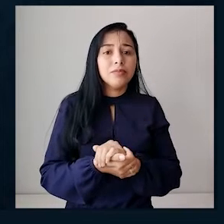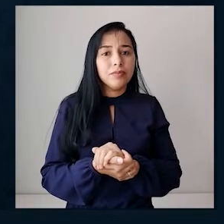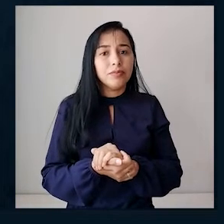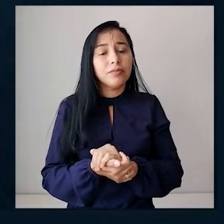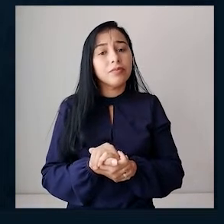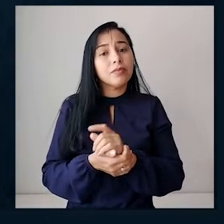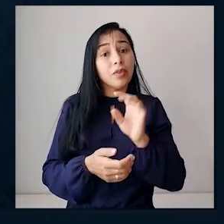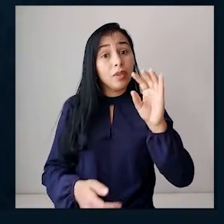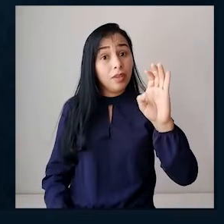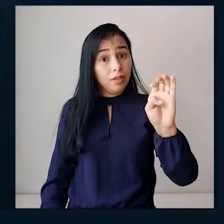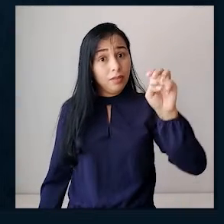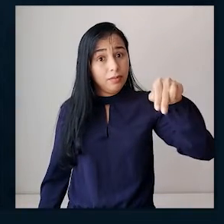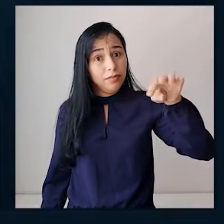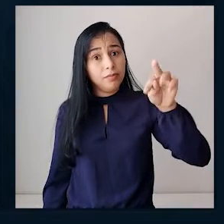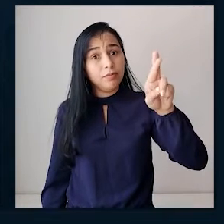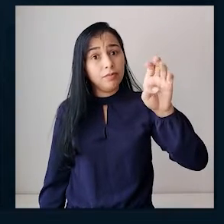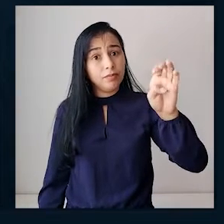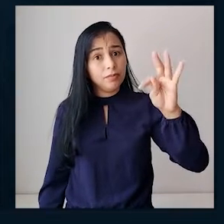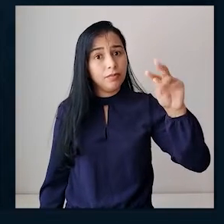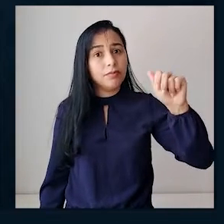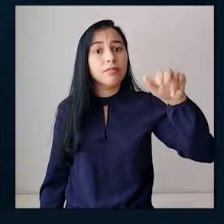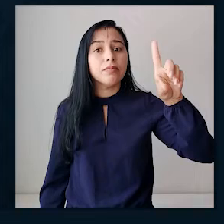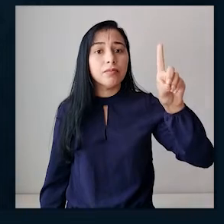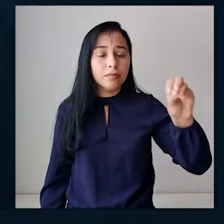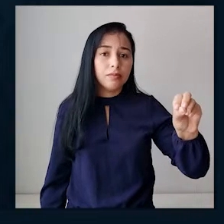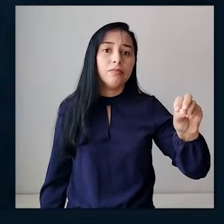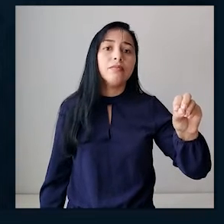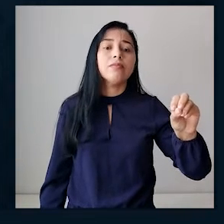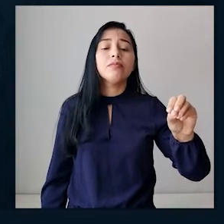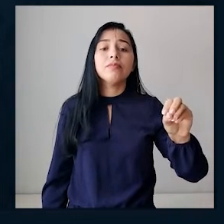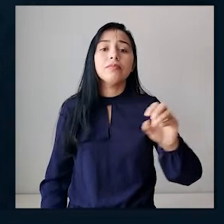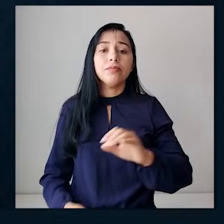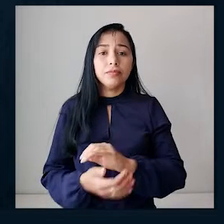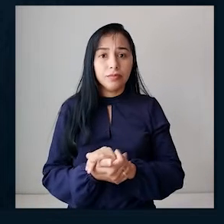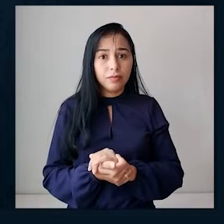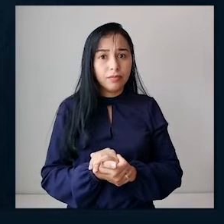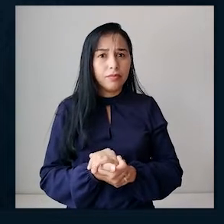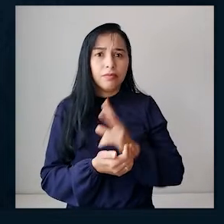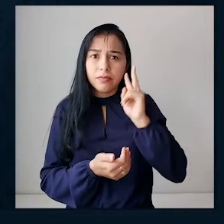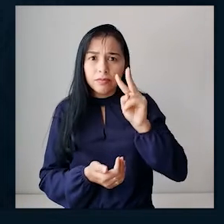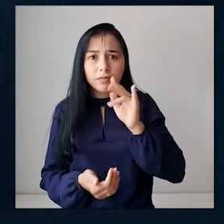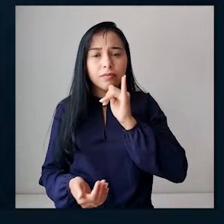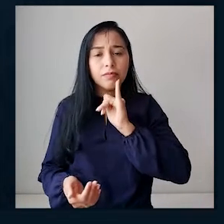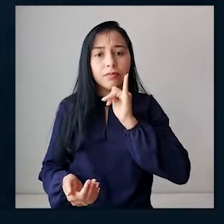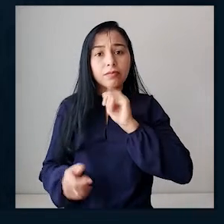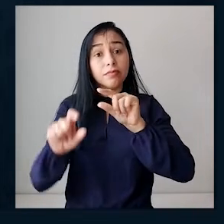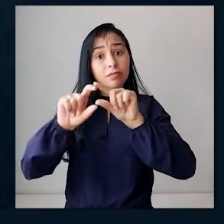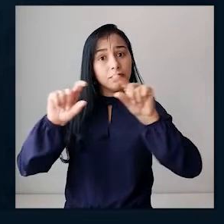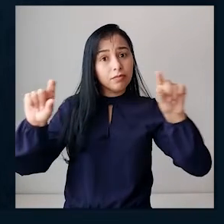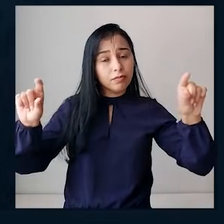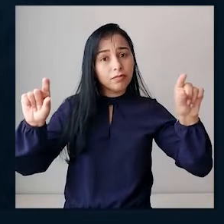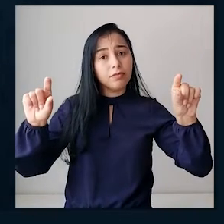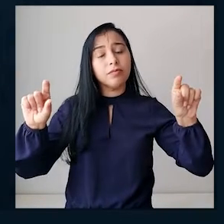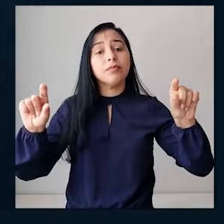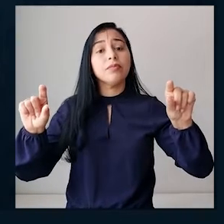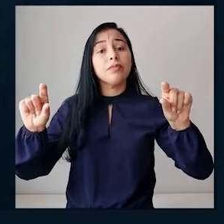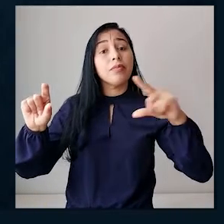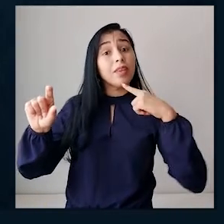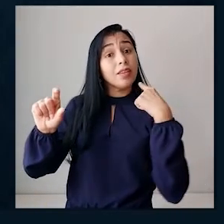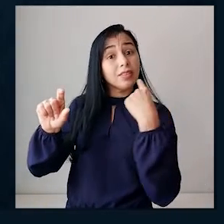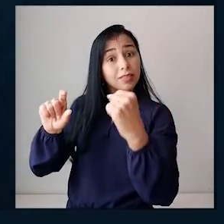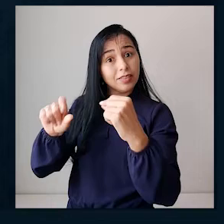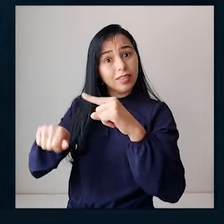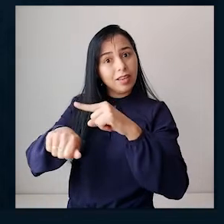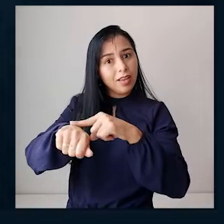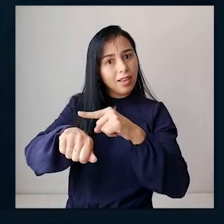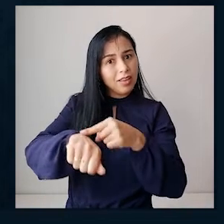entretanto, no entanto, senão. Nesse exemplo aqui, saiu cedo,